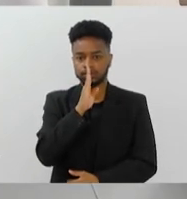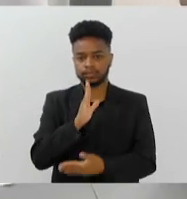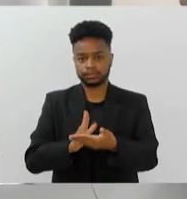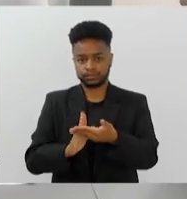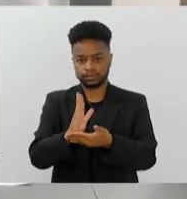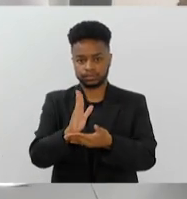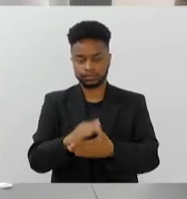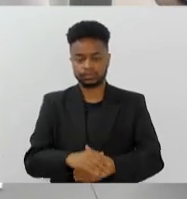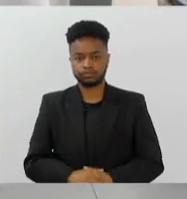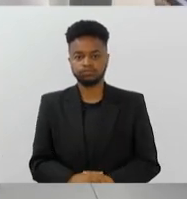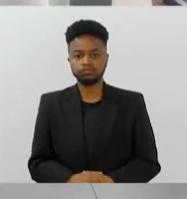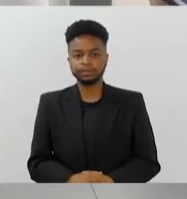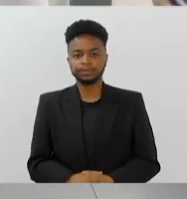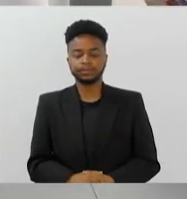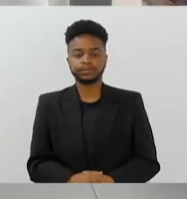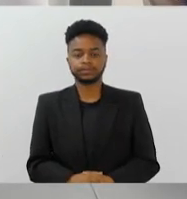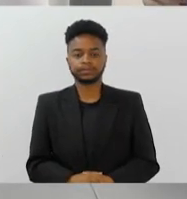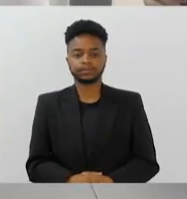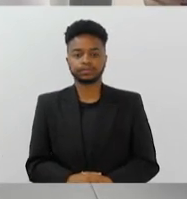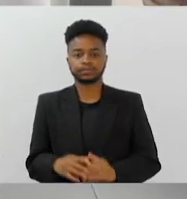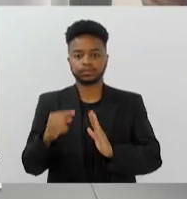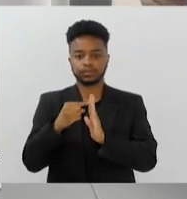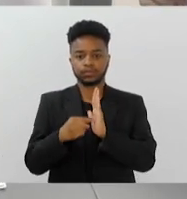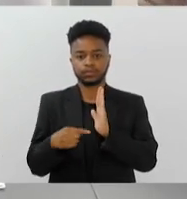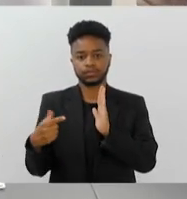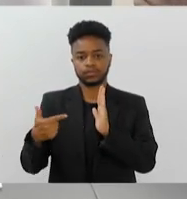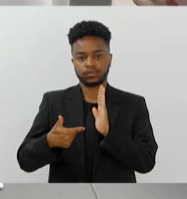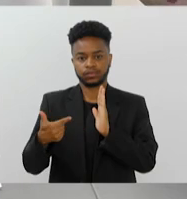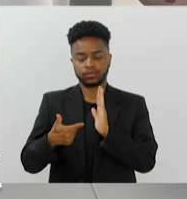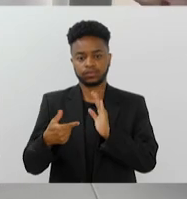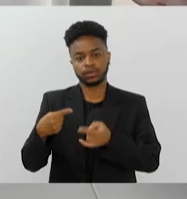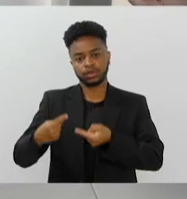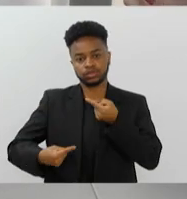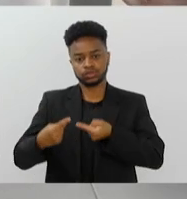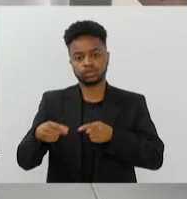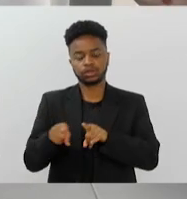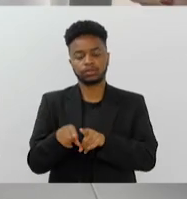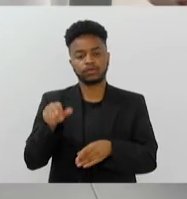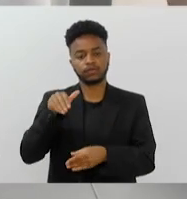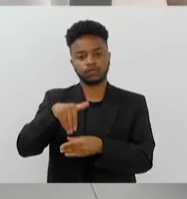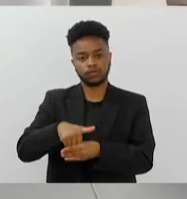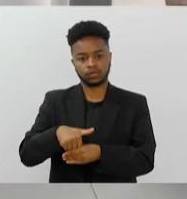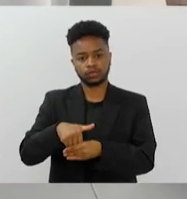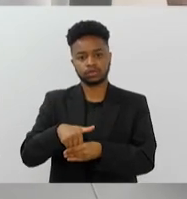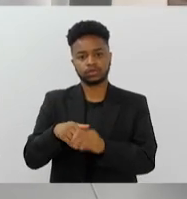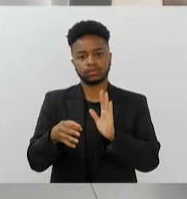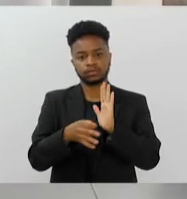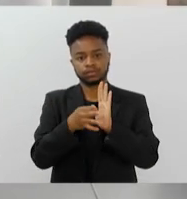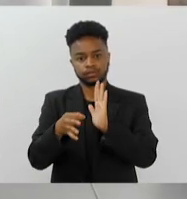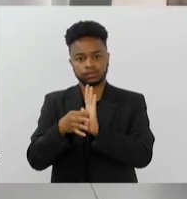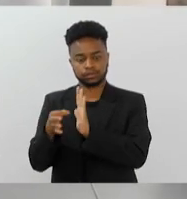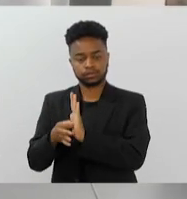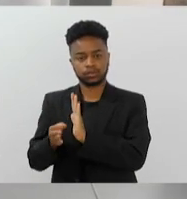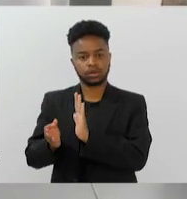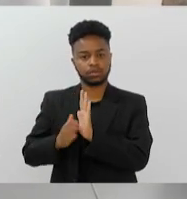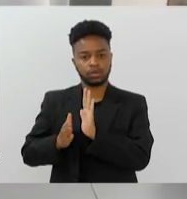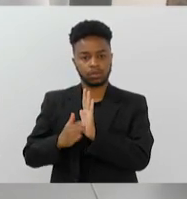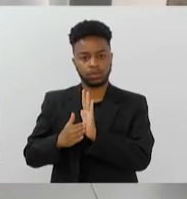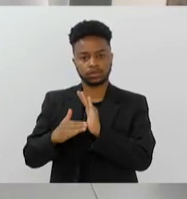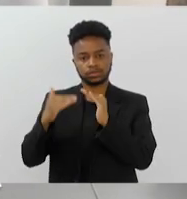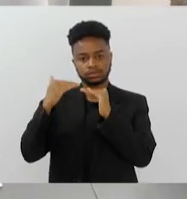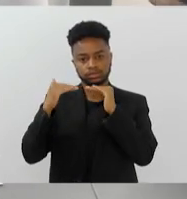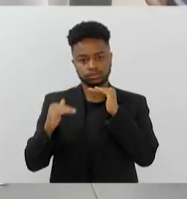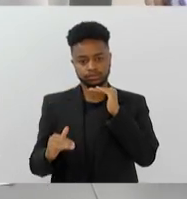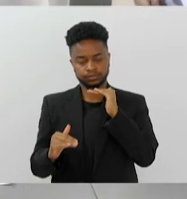estão, aprovado. Item 2 da pauta, discussão e votação dos pareceres às proposições